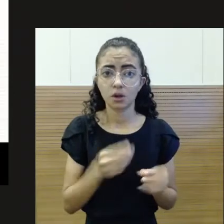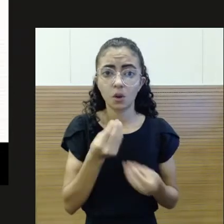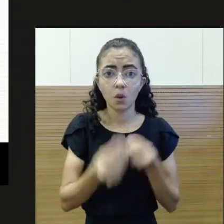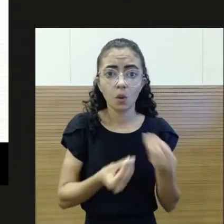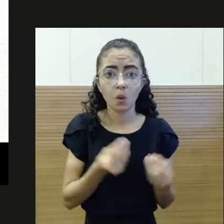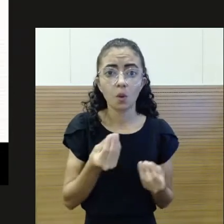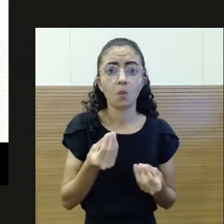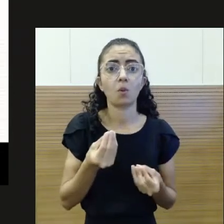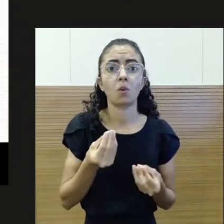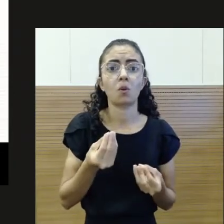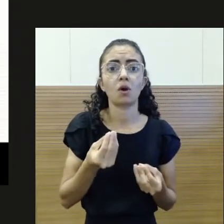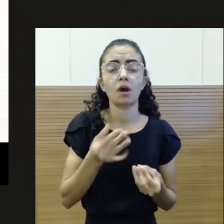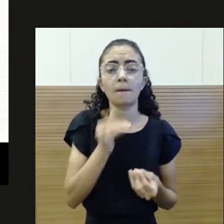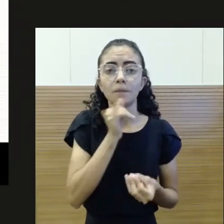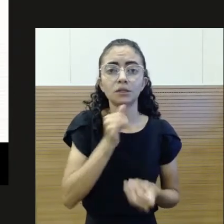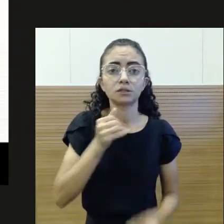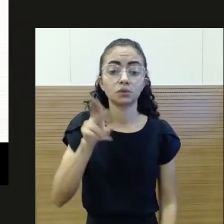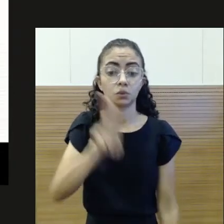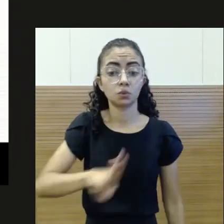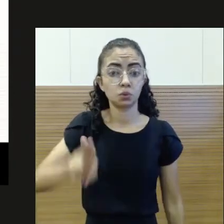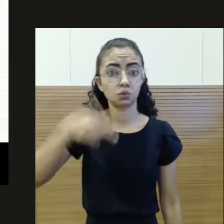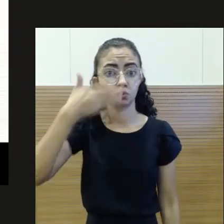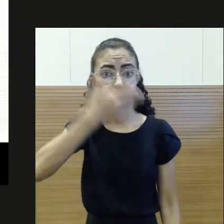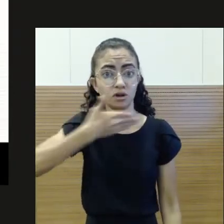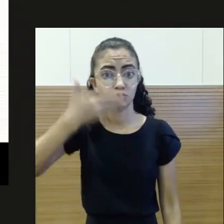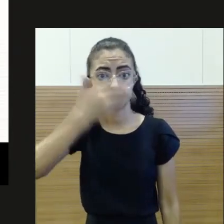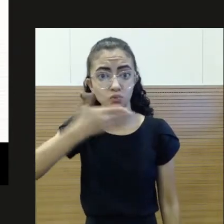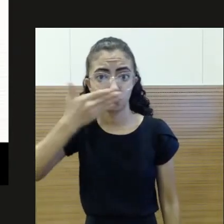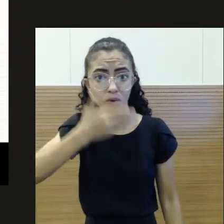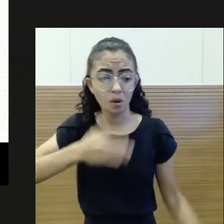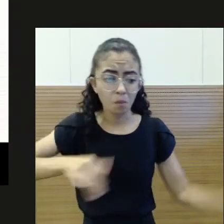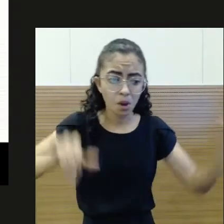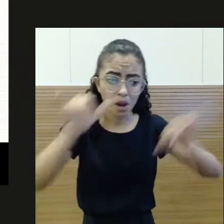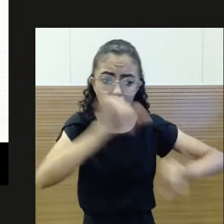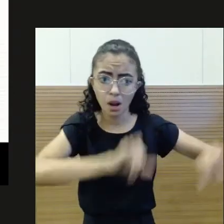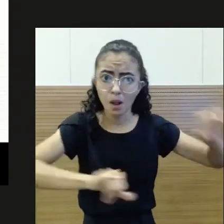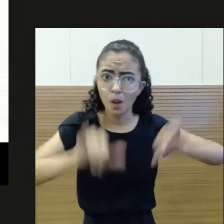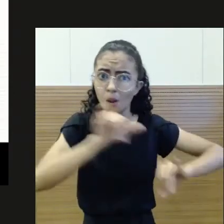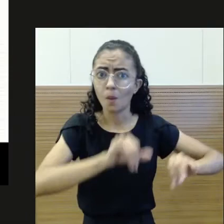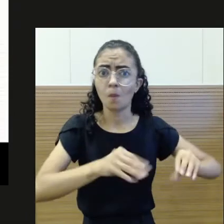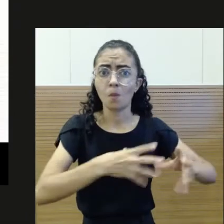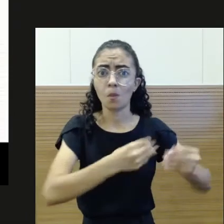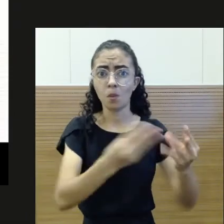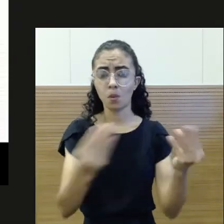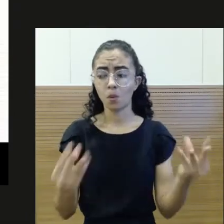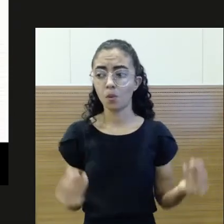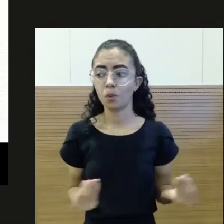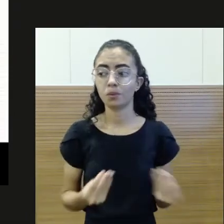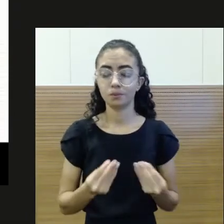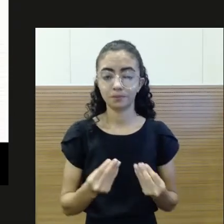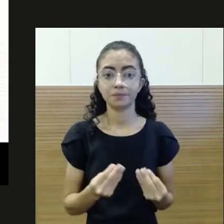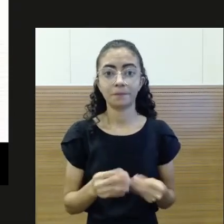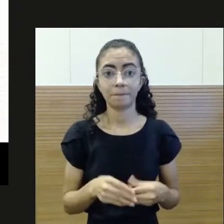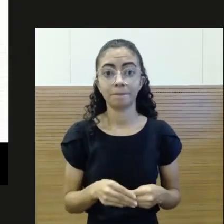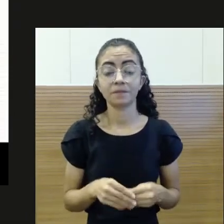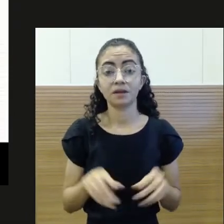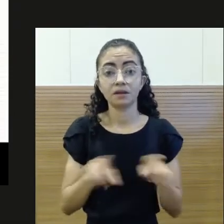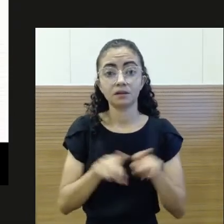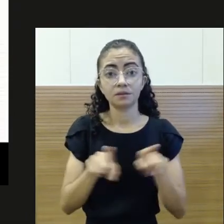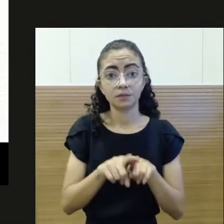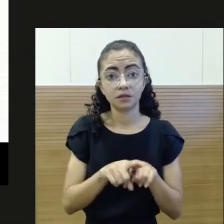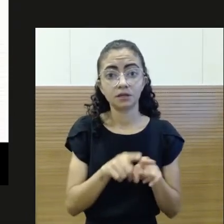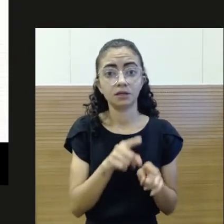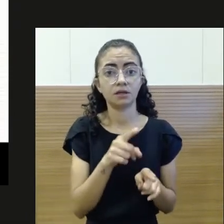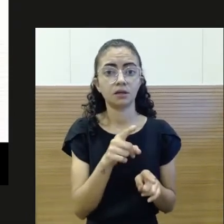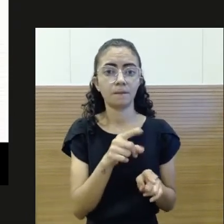toneladas de açúcares, por exemplo, para destacar um dos nutrientes aqui, que os produtos ultraprocessados despejam nos